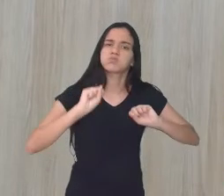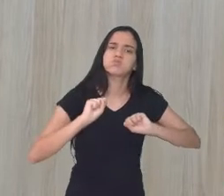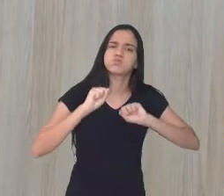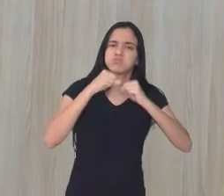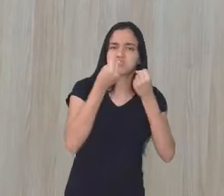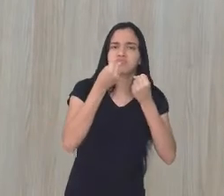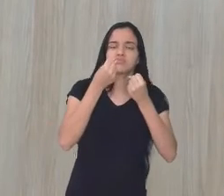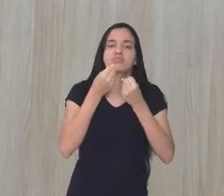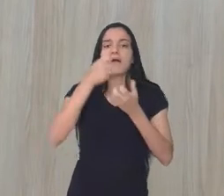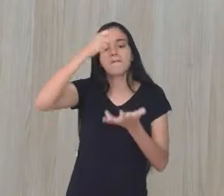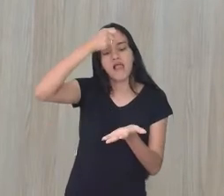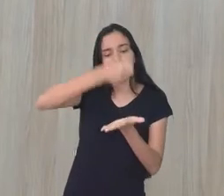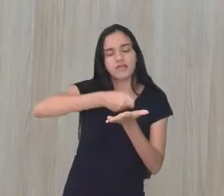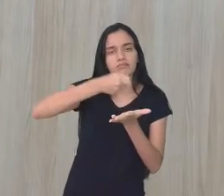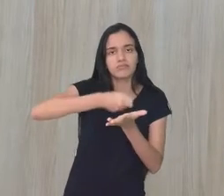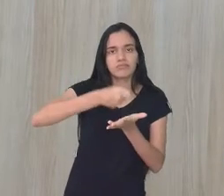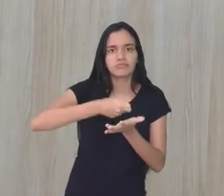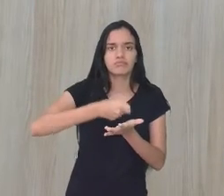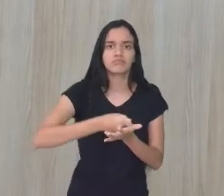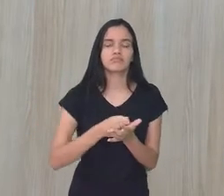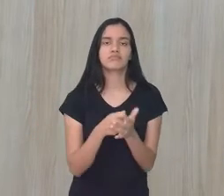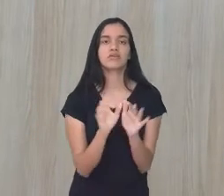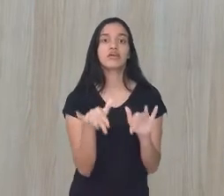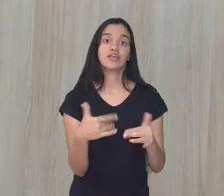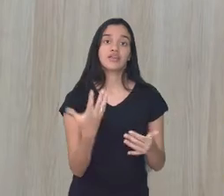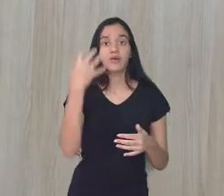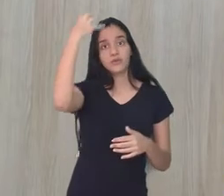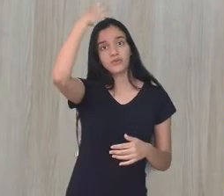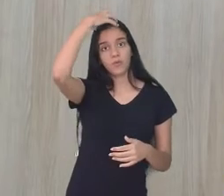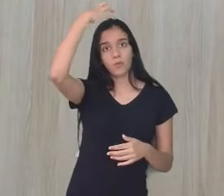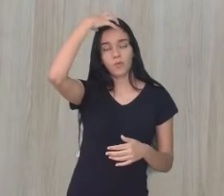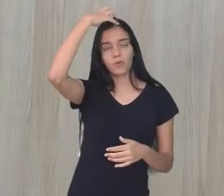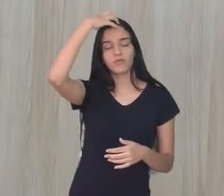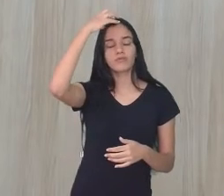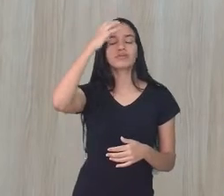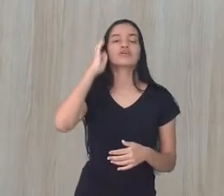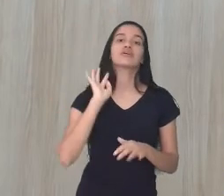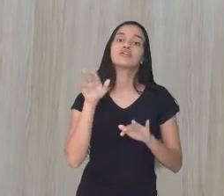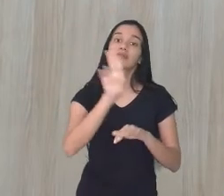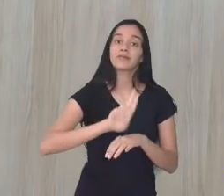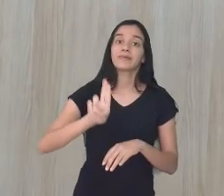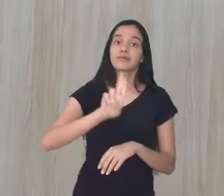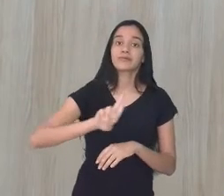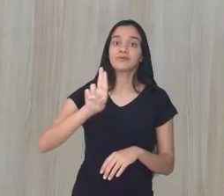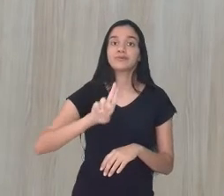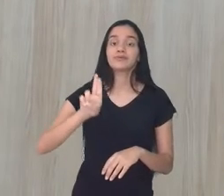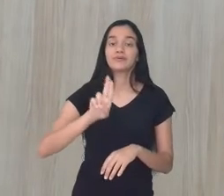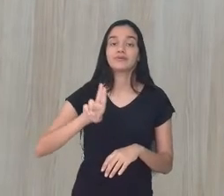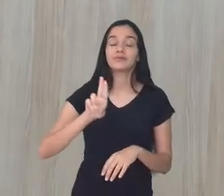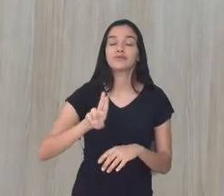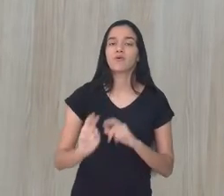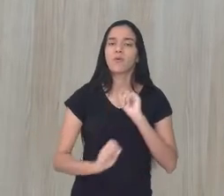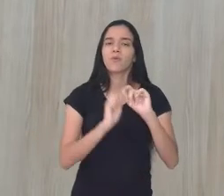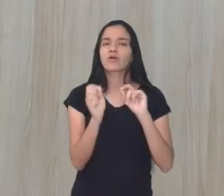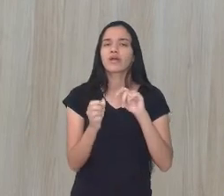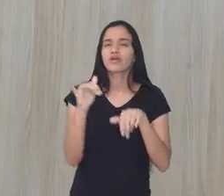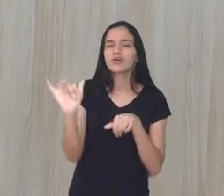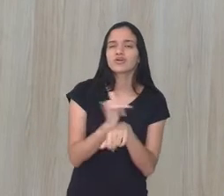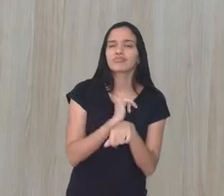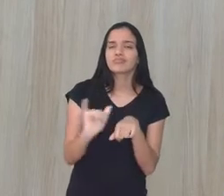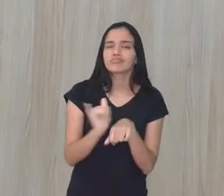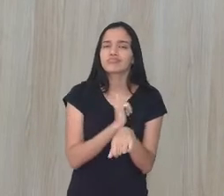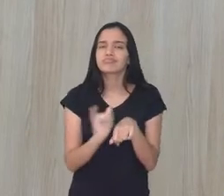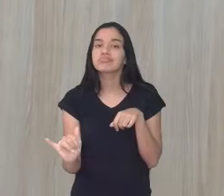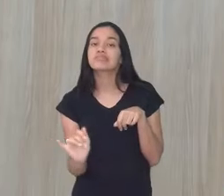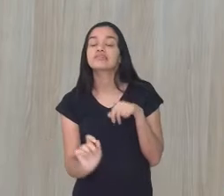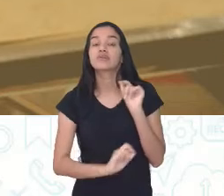para impor, né, o seu império ali, ele também usou uma outra artimanha. E aí, sabe o que é